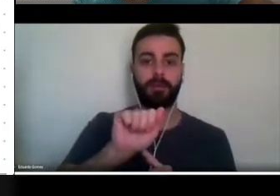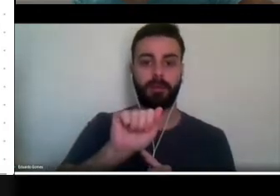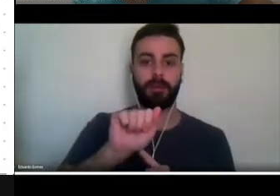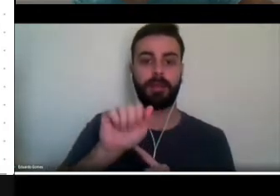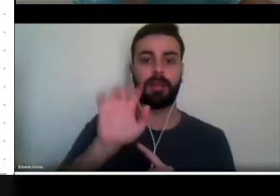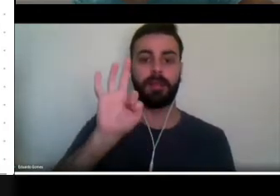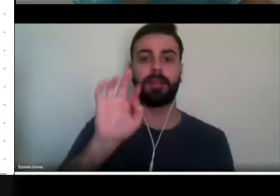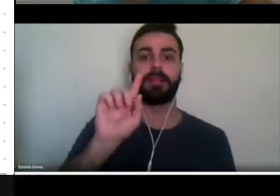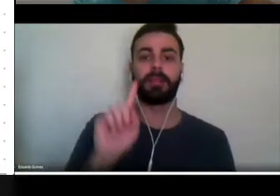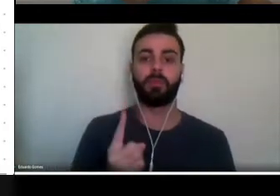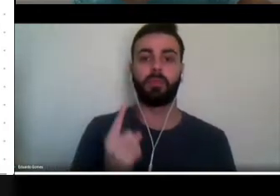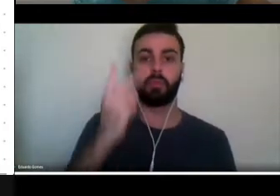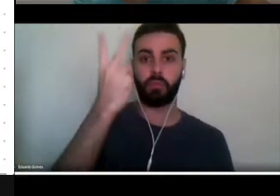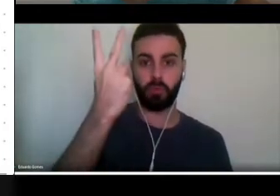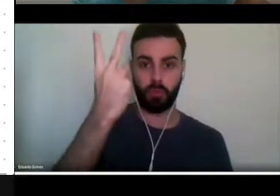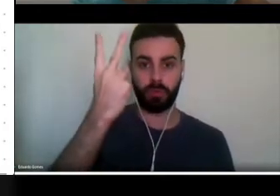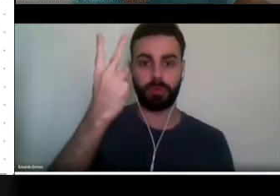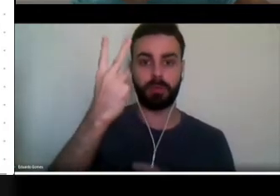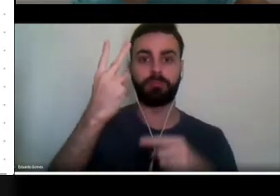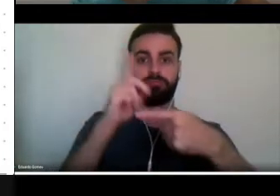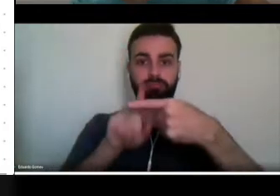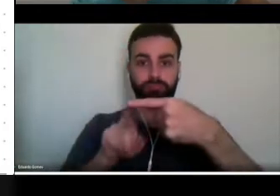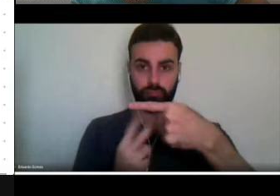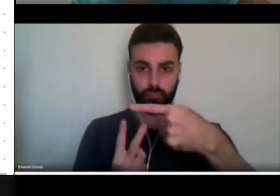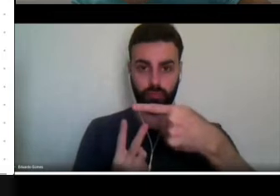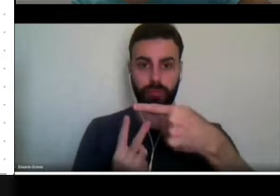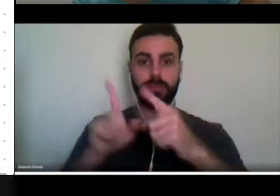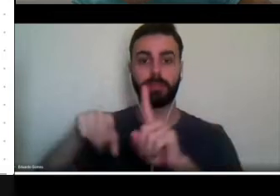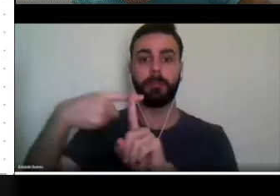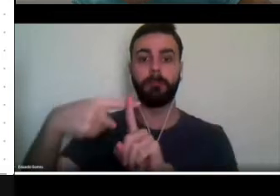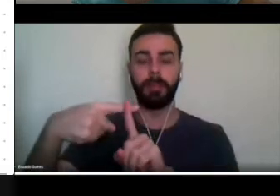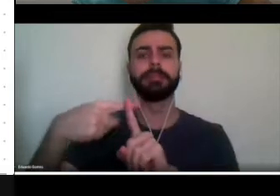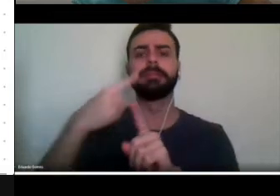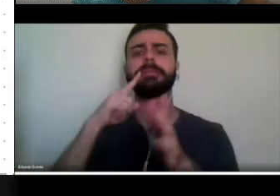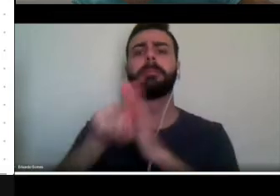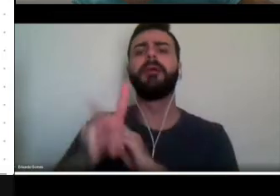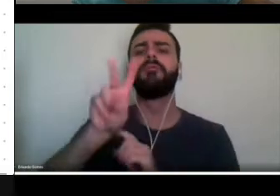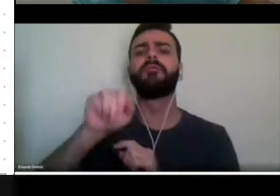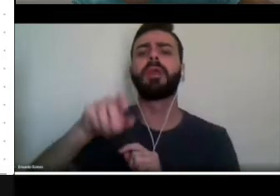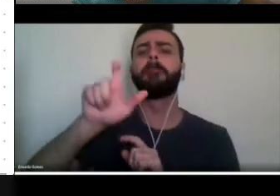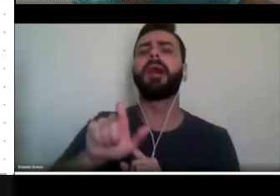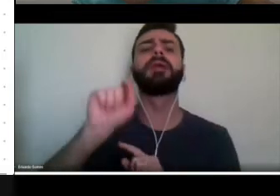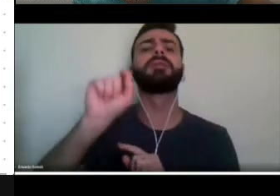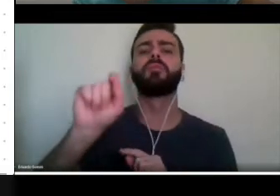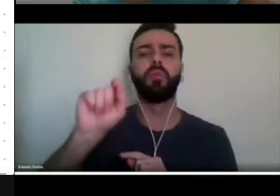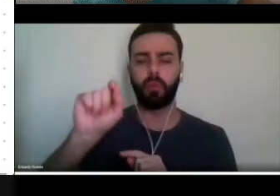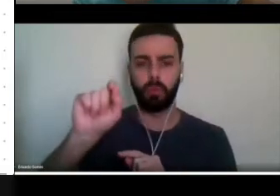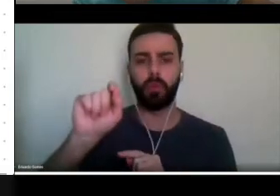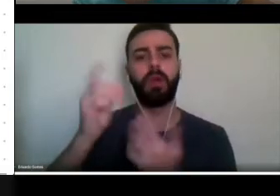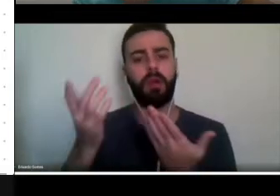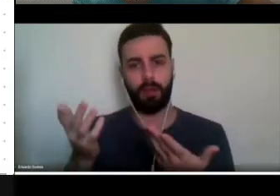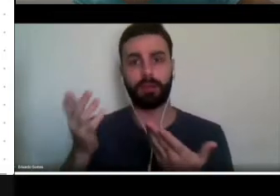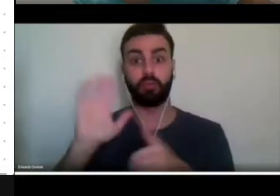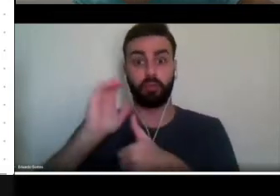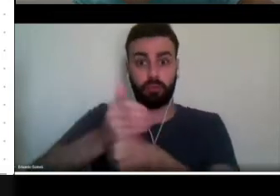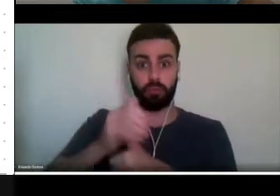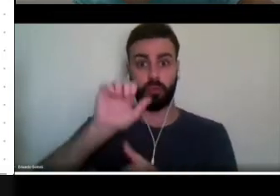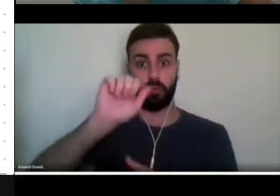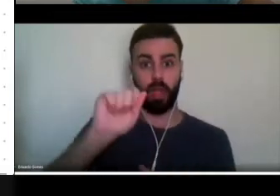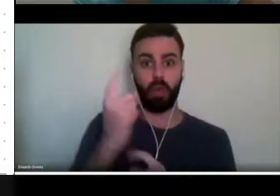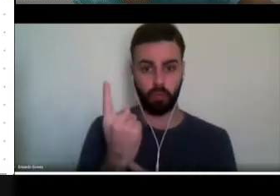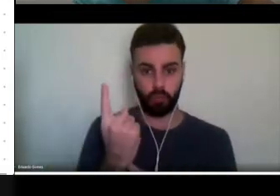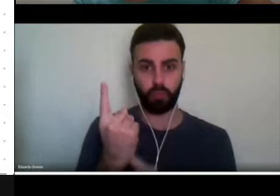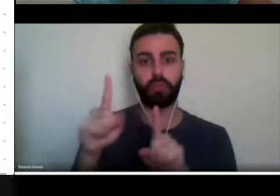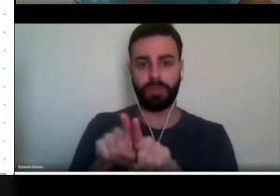2, mais... O que é V máximo? A1, T1, né? Então, vai ser A1, isso aqui também é 1,